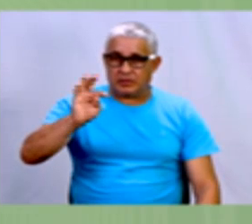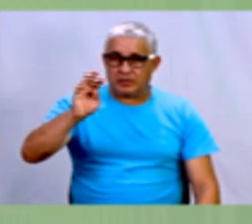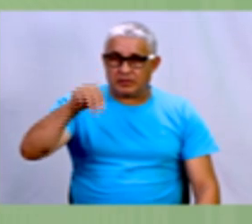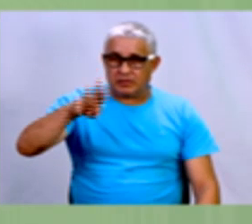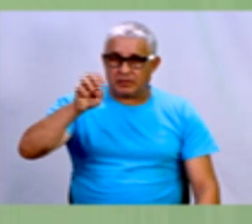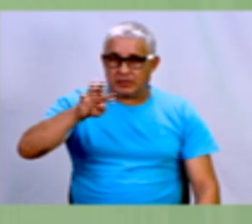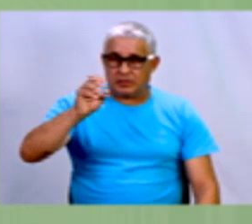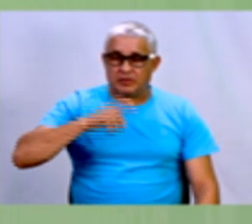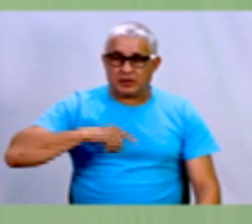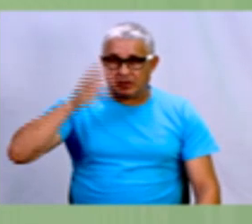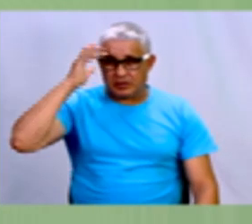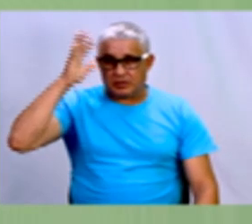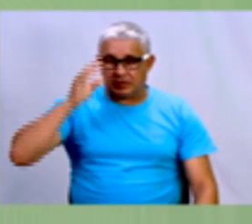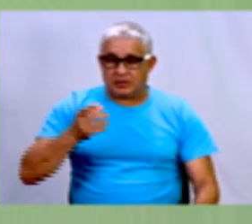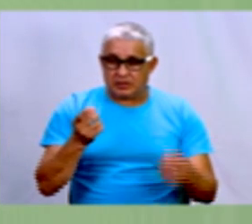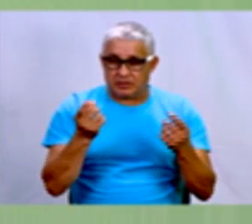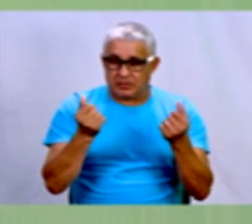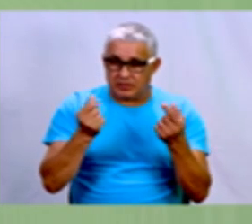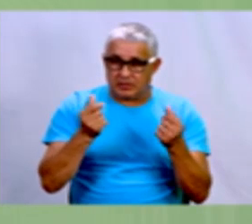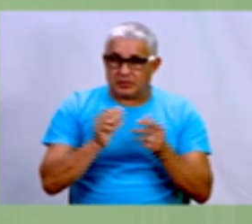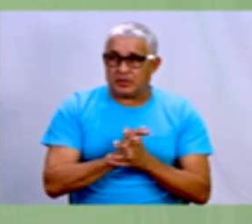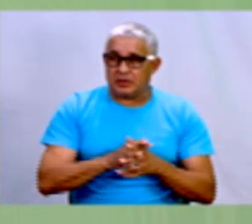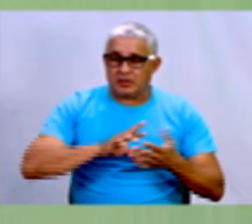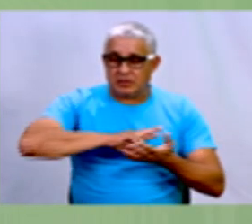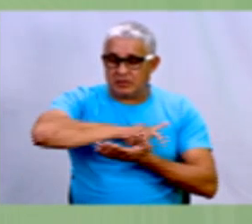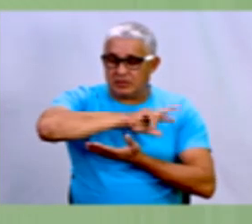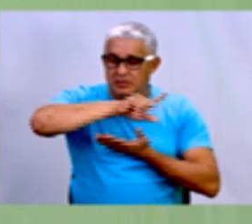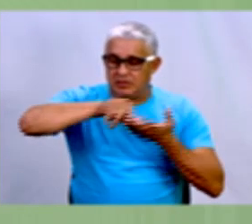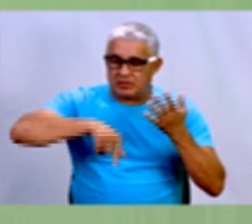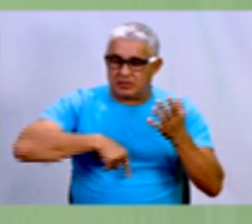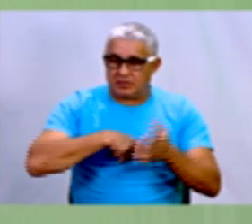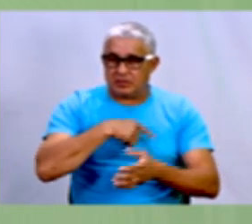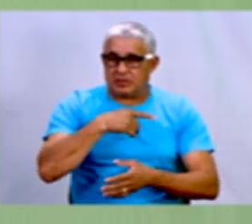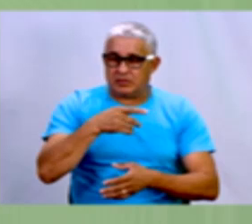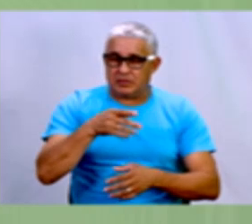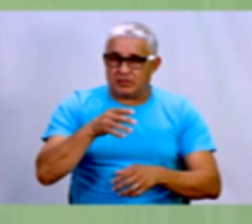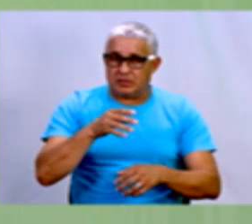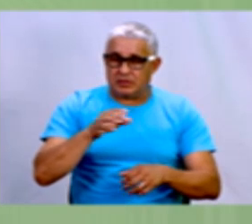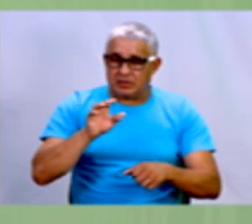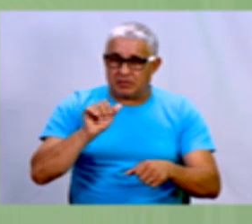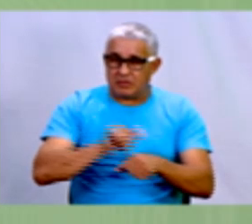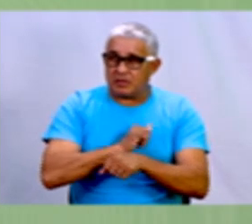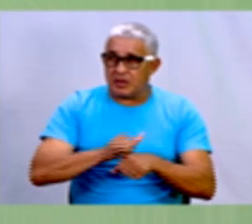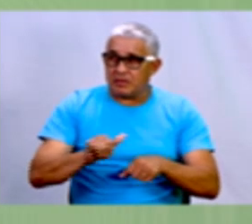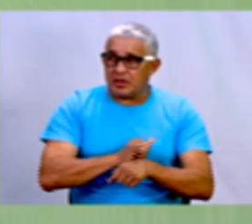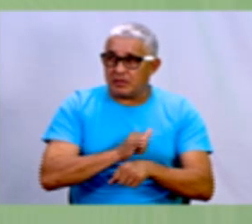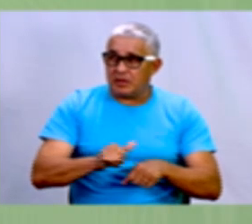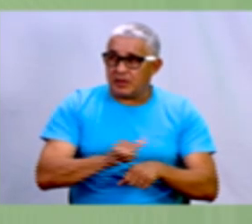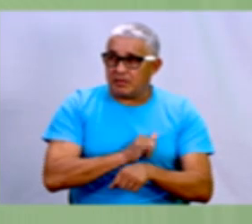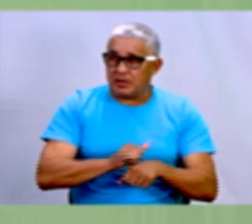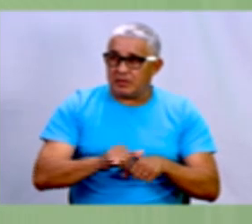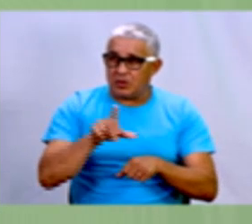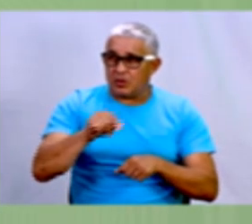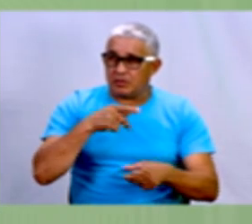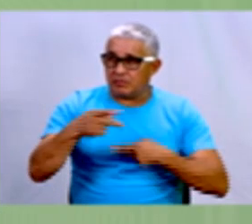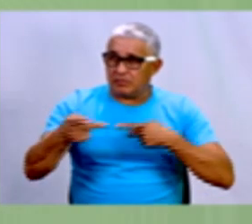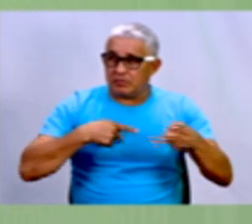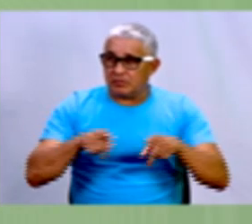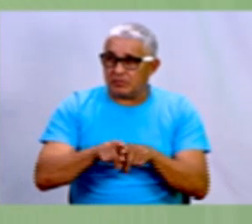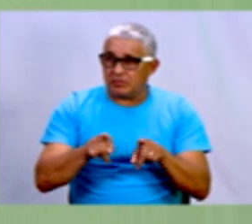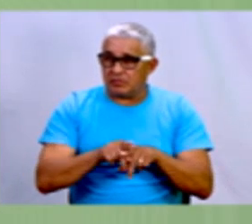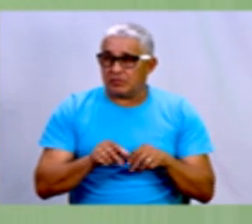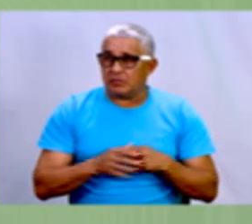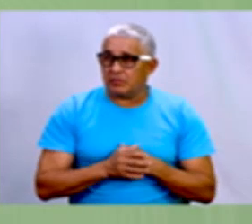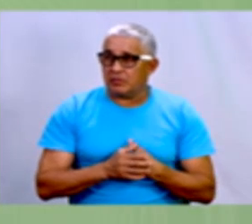uma diversidade de técnicas de análise de investimento, muito úteis ao gestor na avaliação e escolha de um